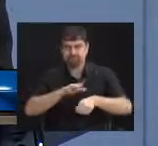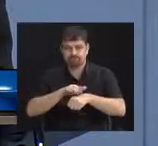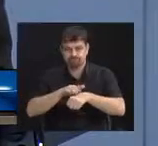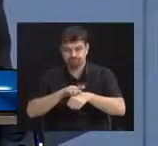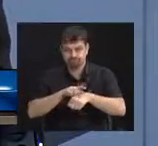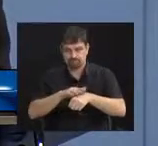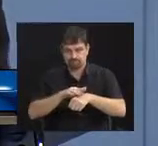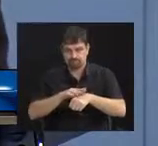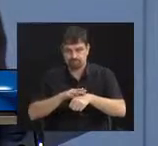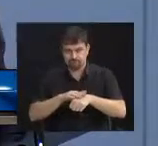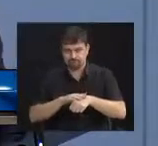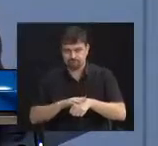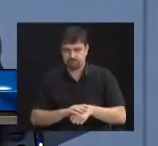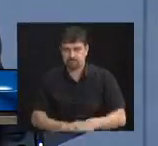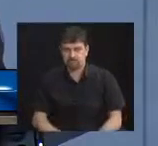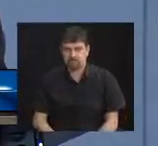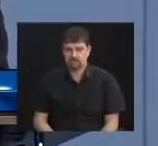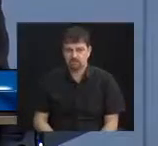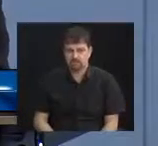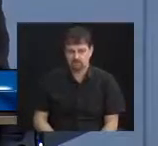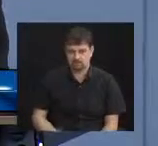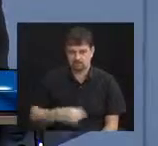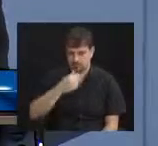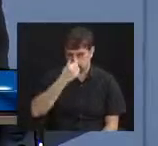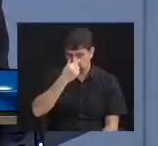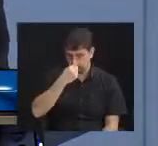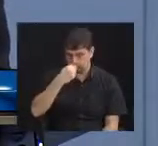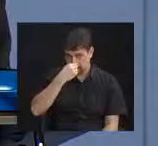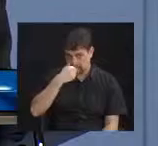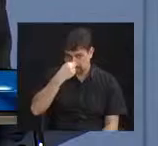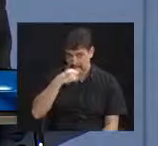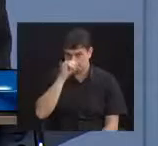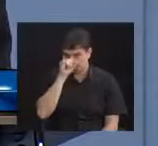com, em princípio, começo do